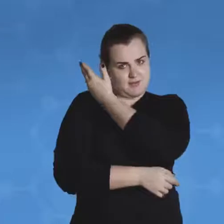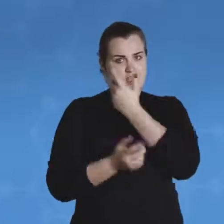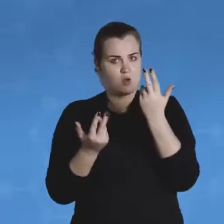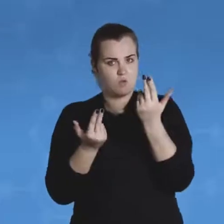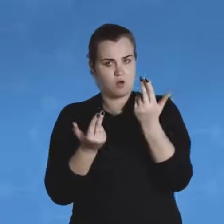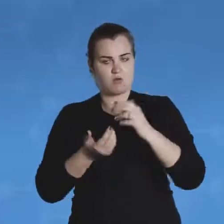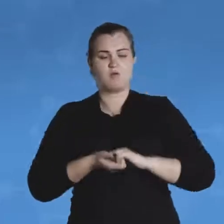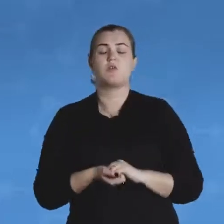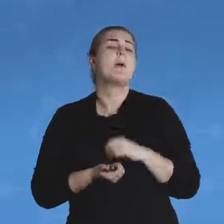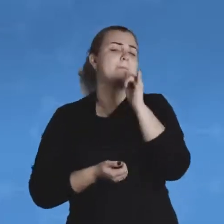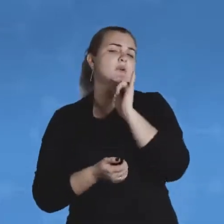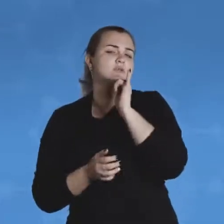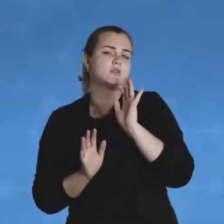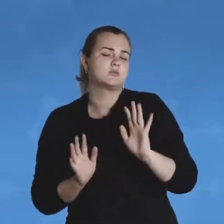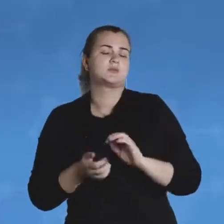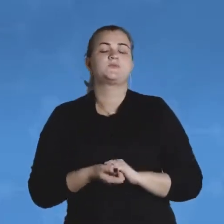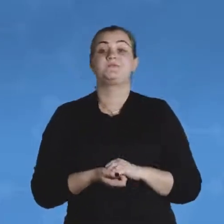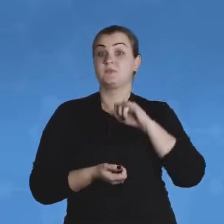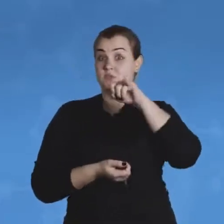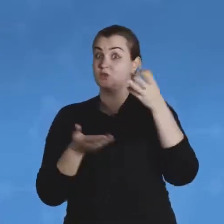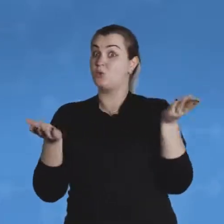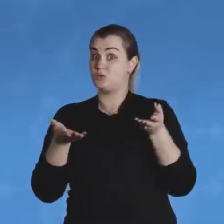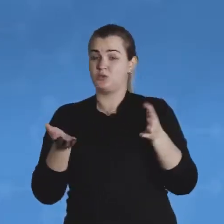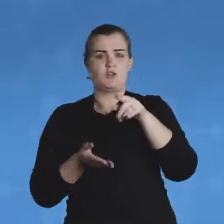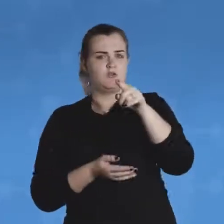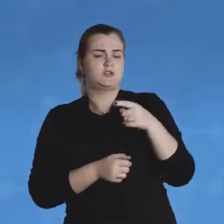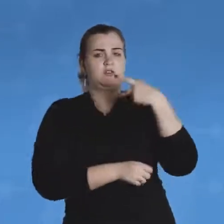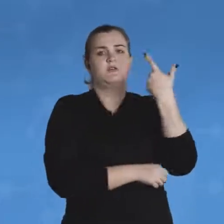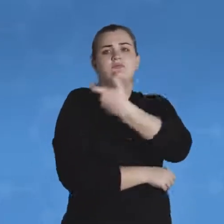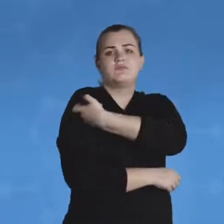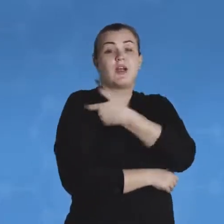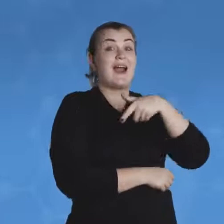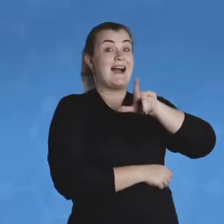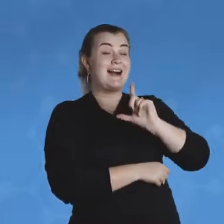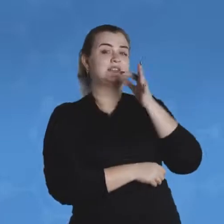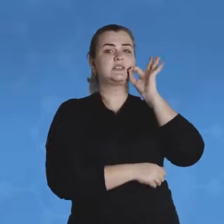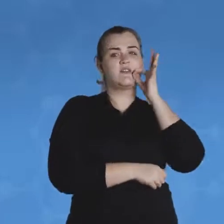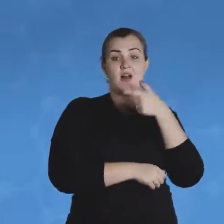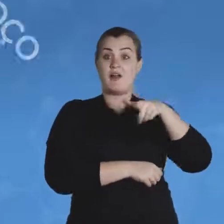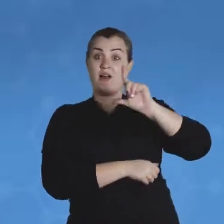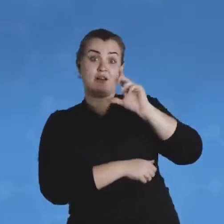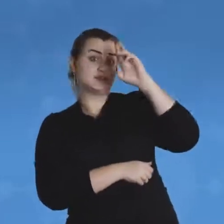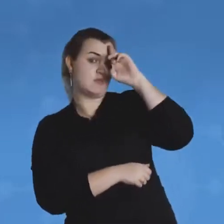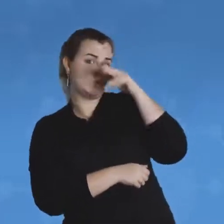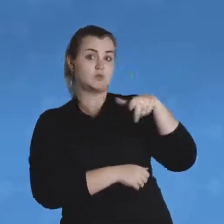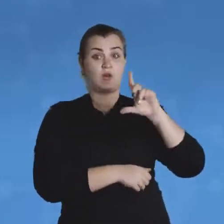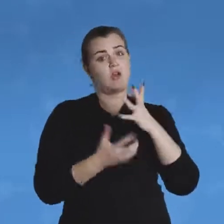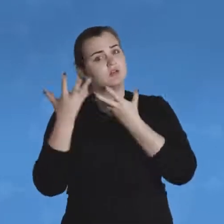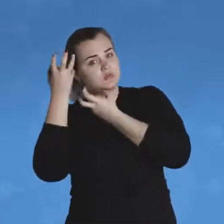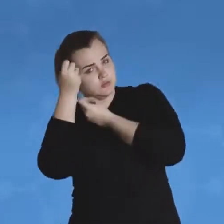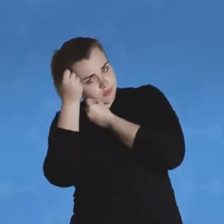horário. Por exemplo, se você aplica a insulina antes do café da manhã, antes do almoço e antes de